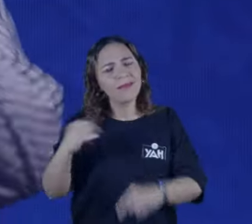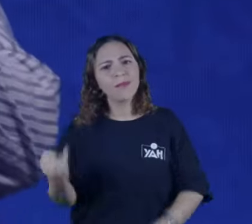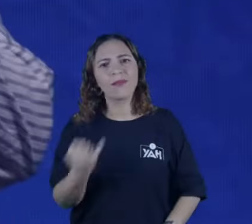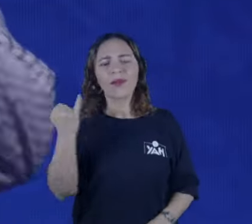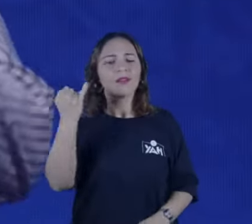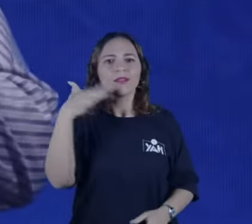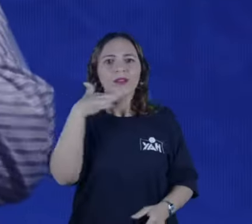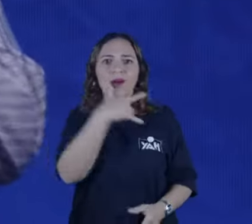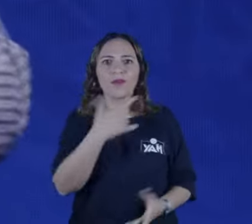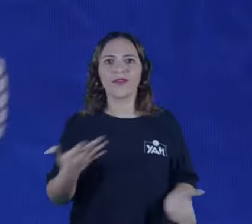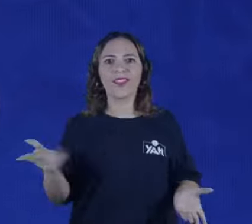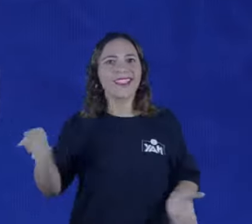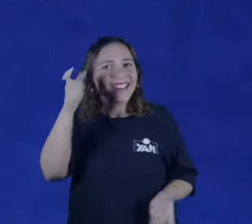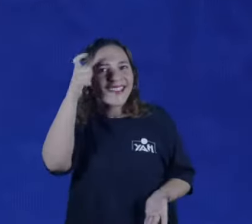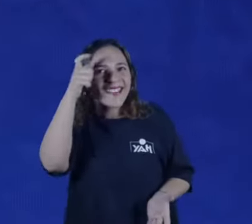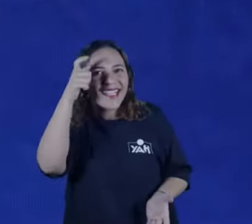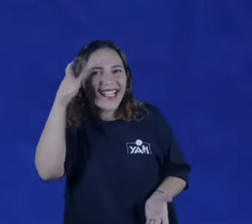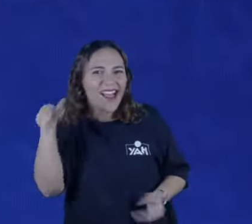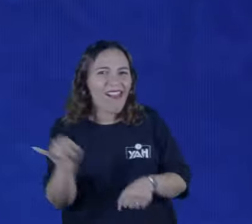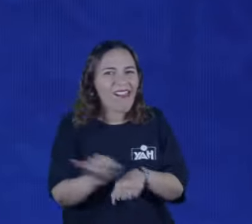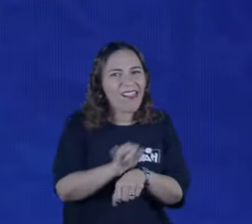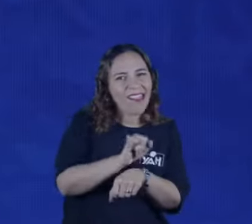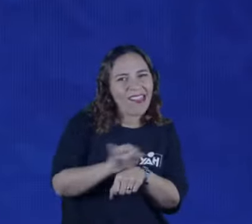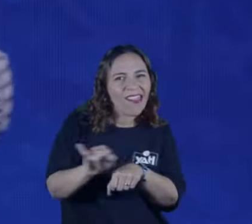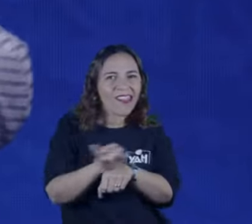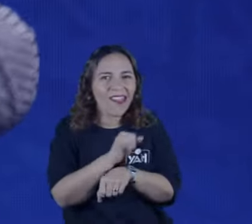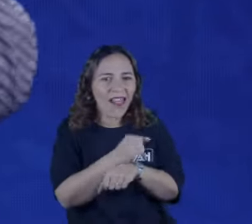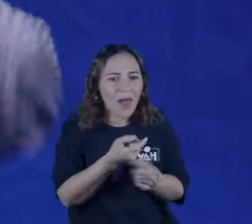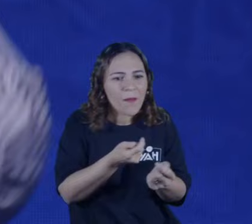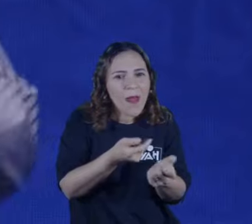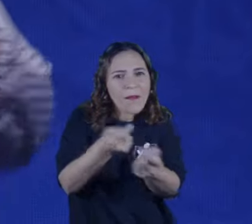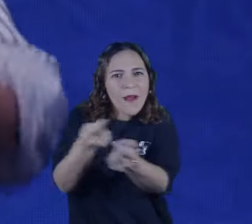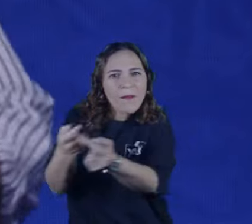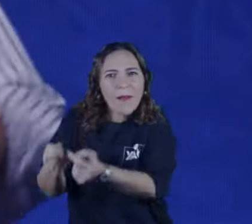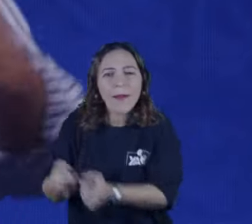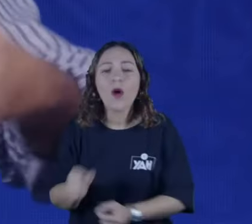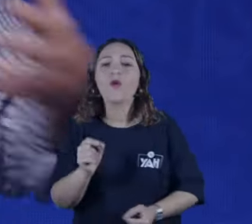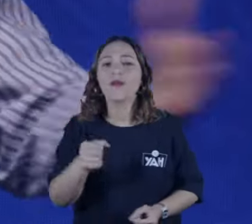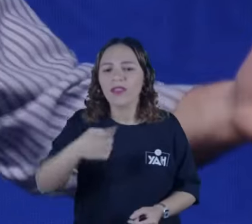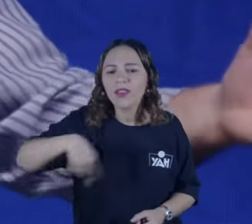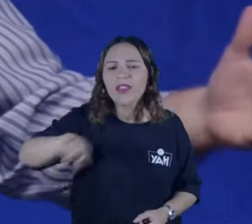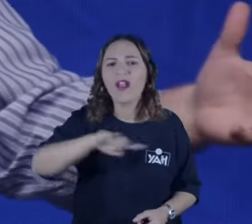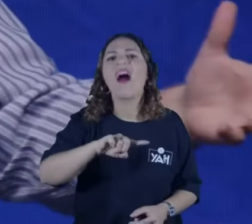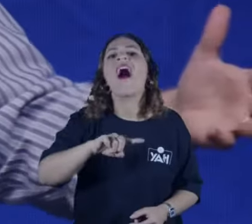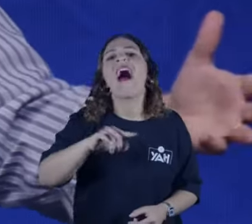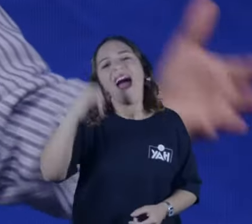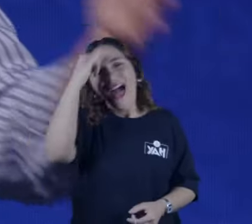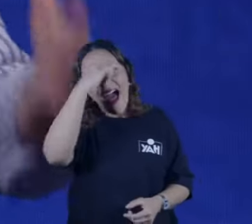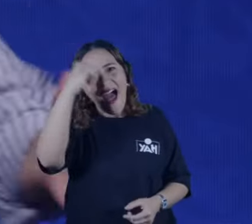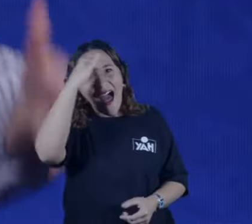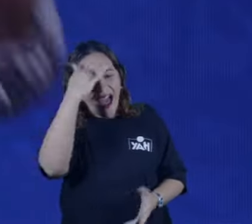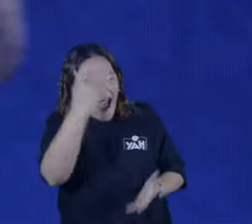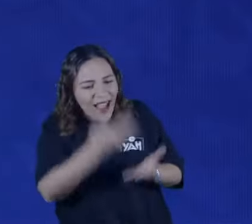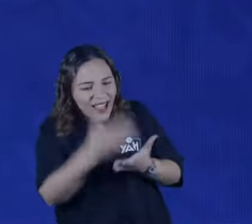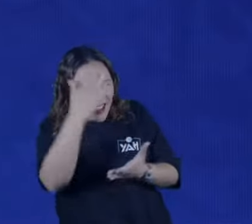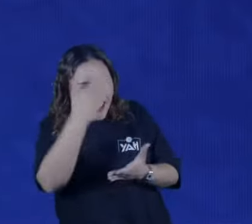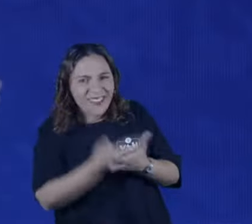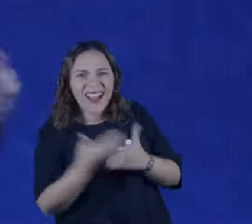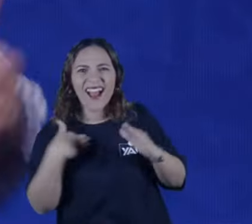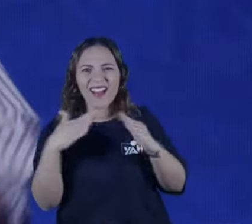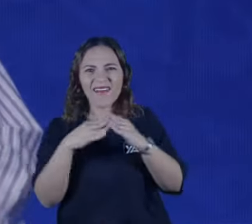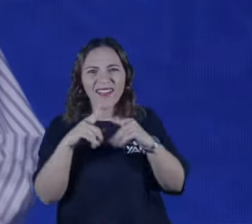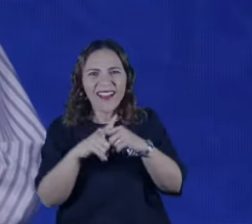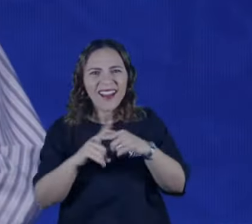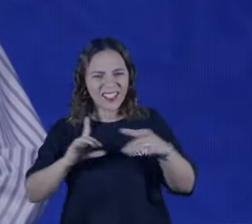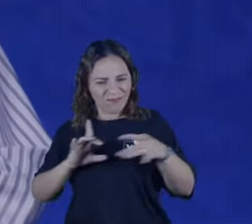muito importante. E Satanás, uma das estratégias dele é fazer com que nós acreditemos que não